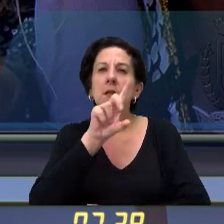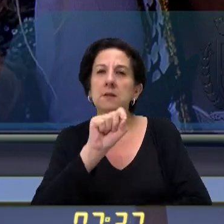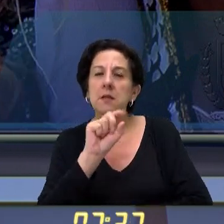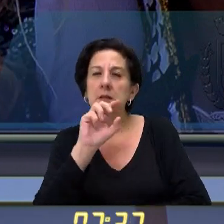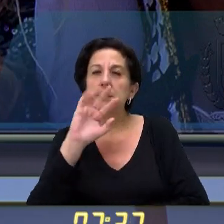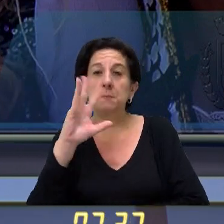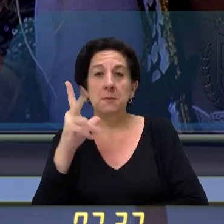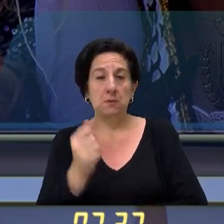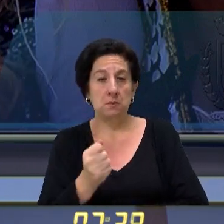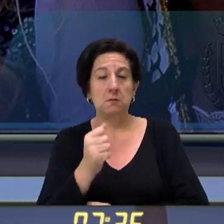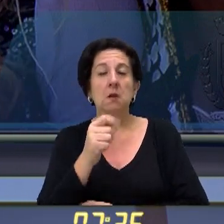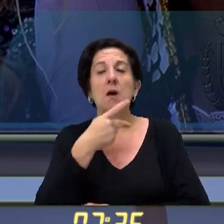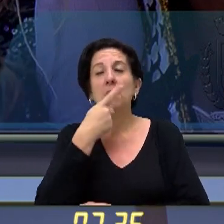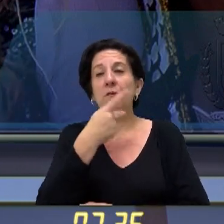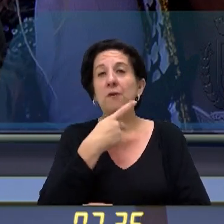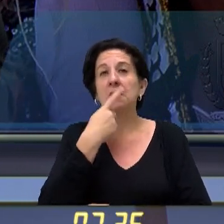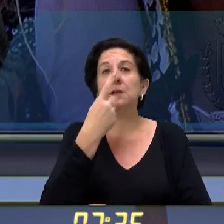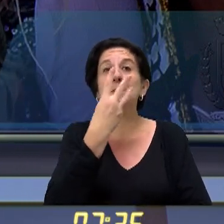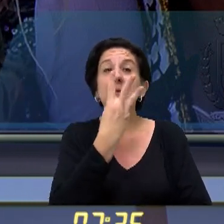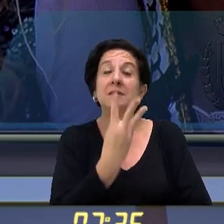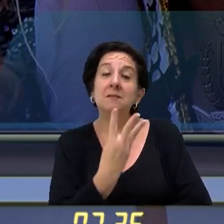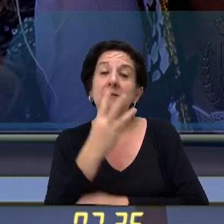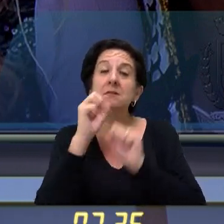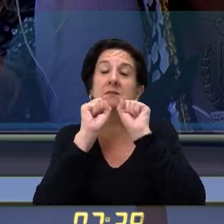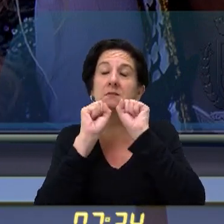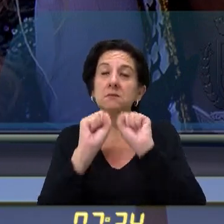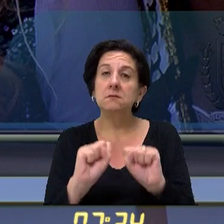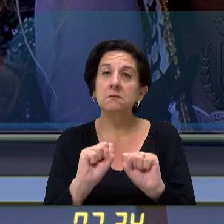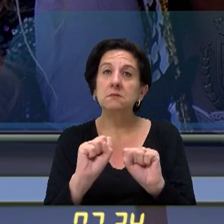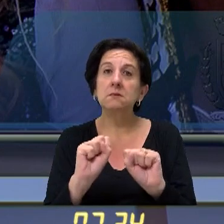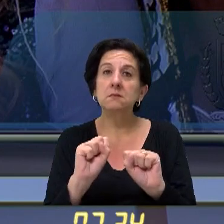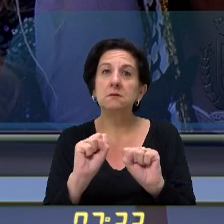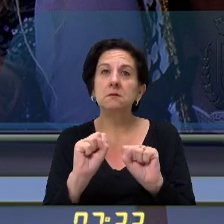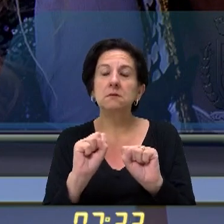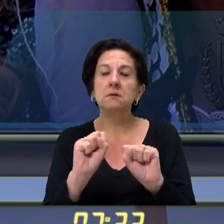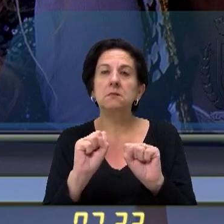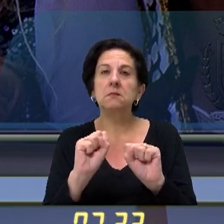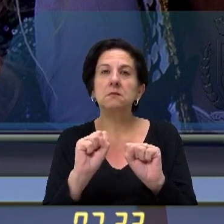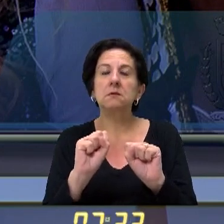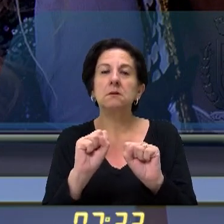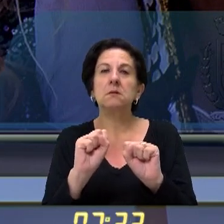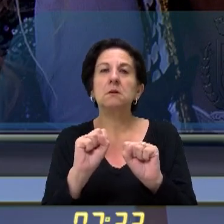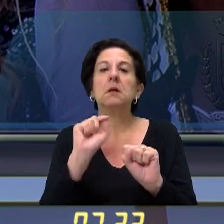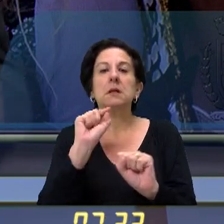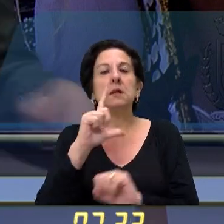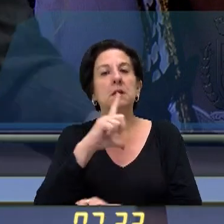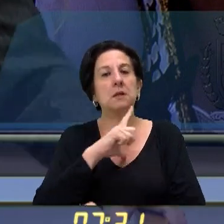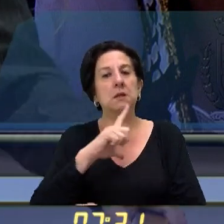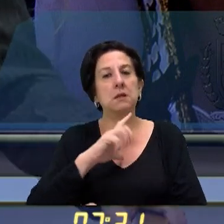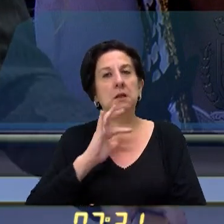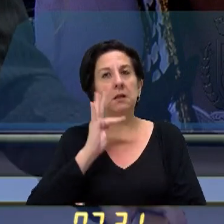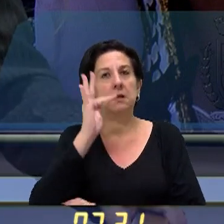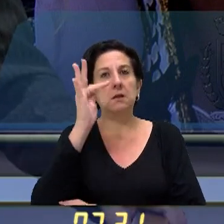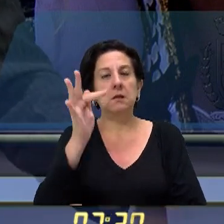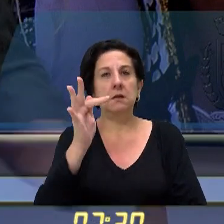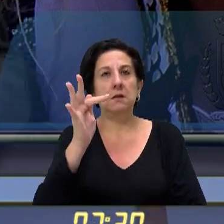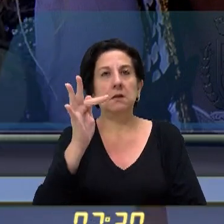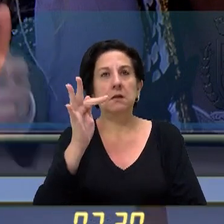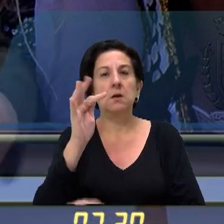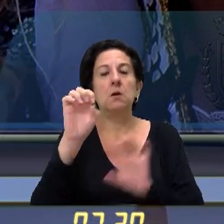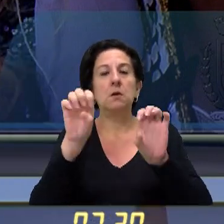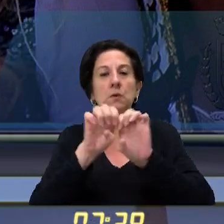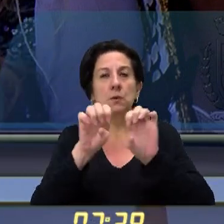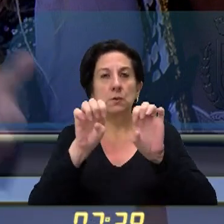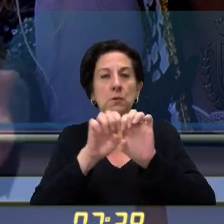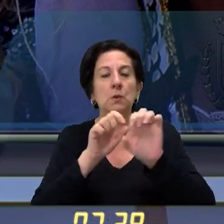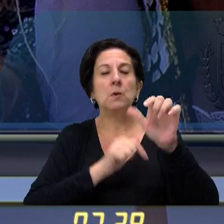milhões, nós estamos falando de 3 secretarias que terão na sua